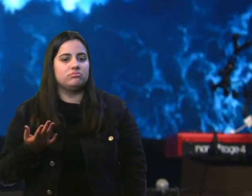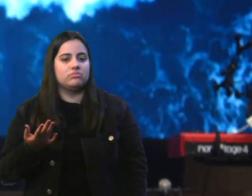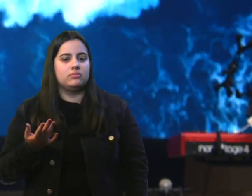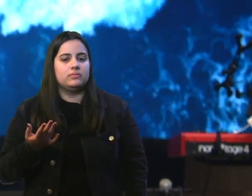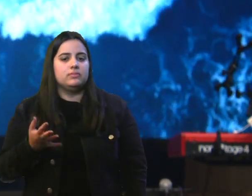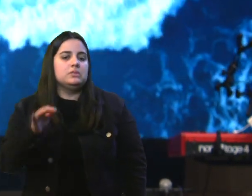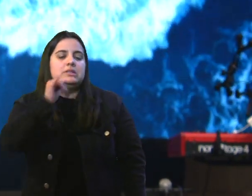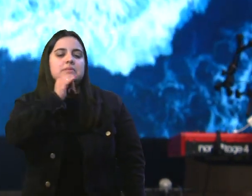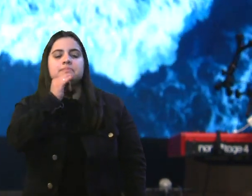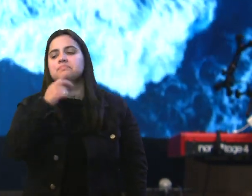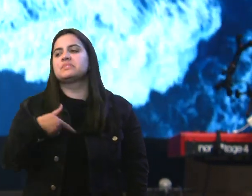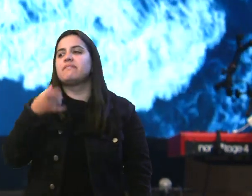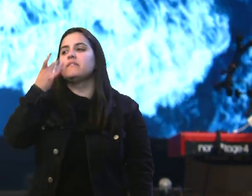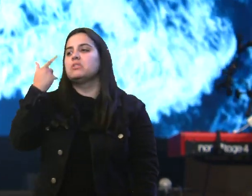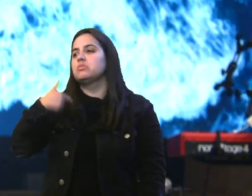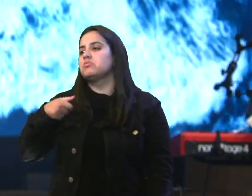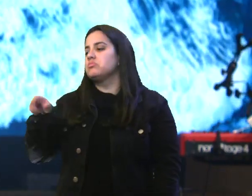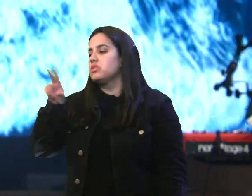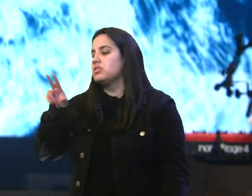simplesmente colocar uma máscara em cima?